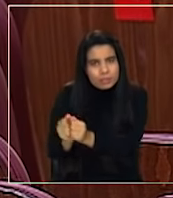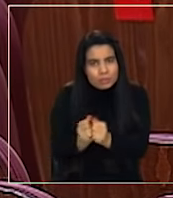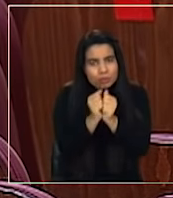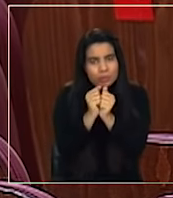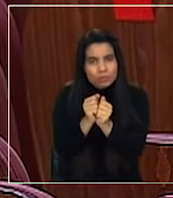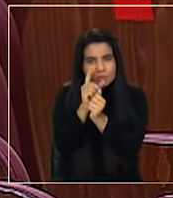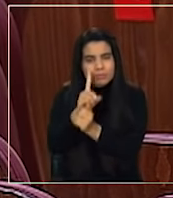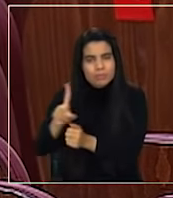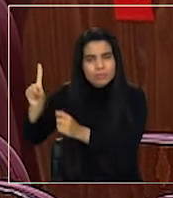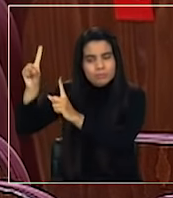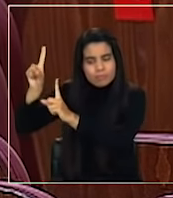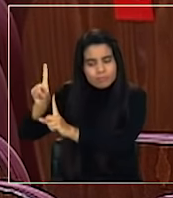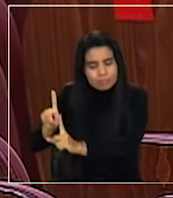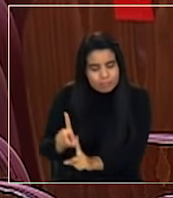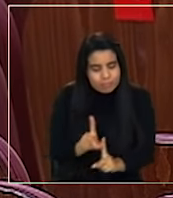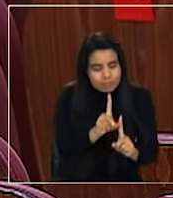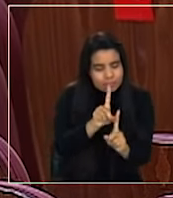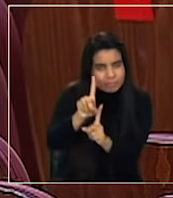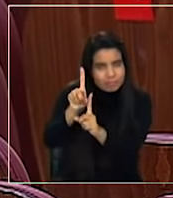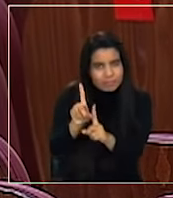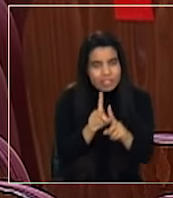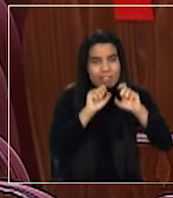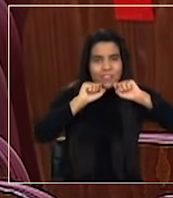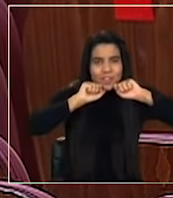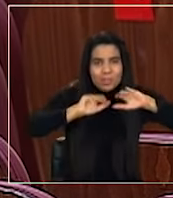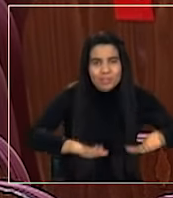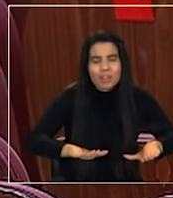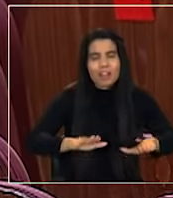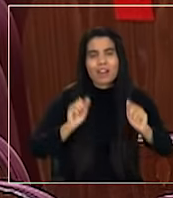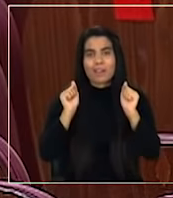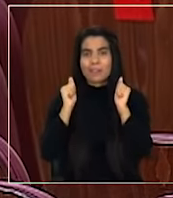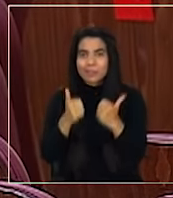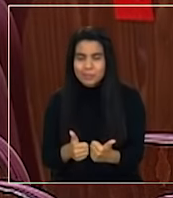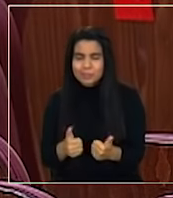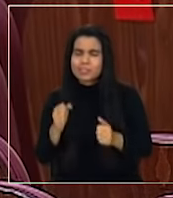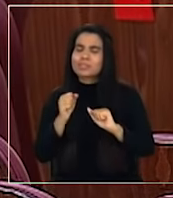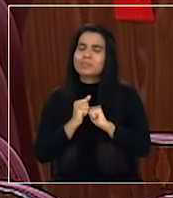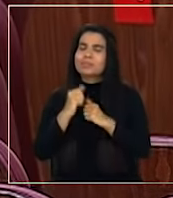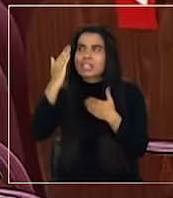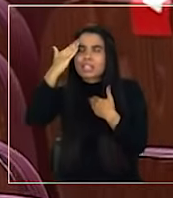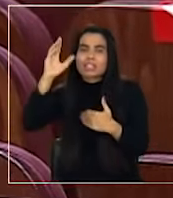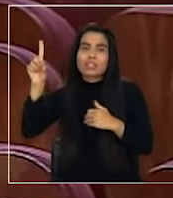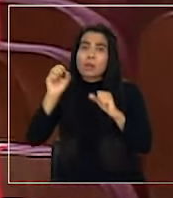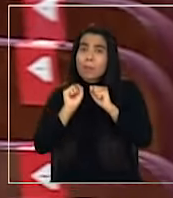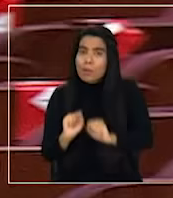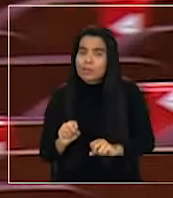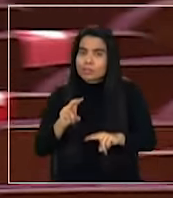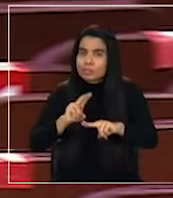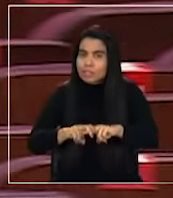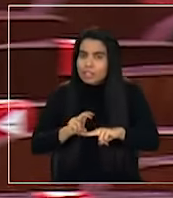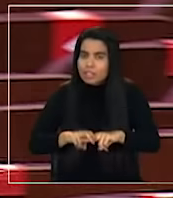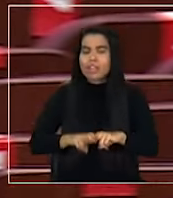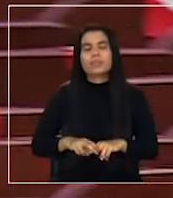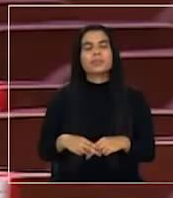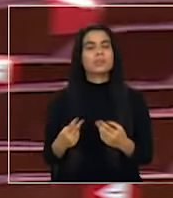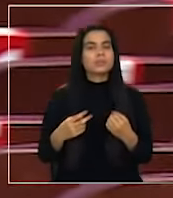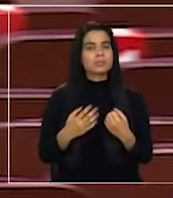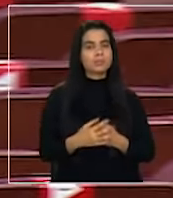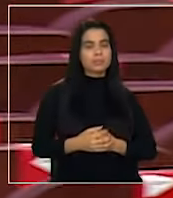sua vida. Ele vai te guiar e vai te abençoar. Tá bom? Graças a Deus. Podem sentar. Falando em primeiro